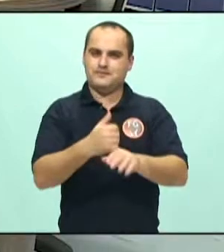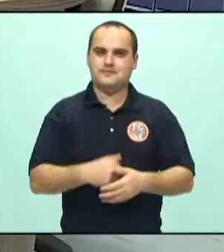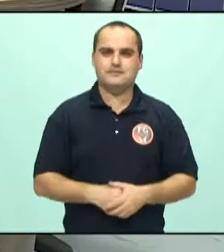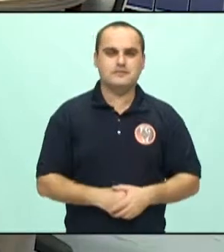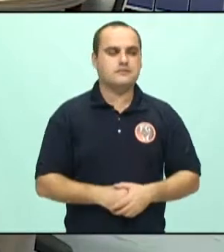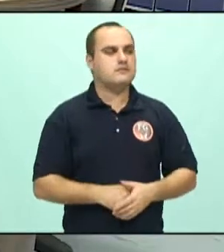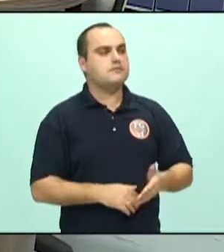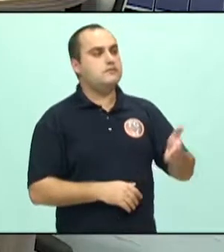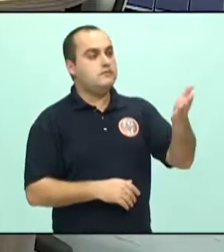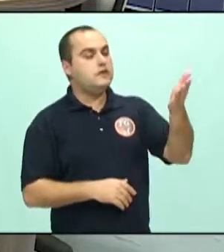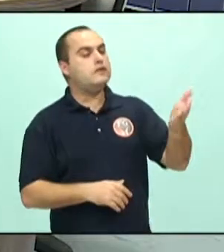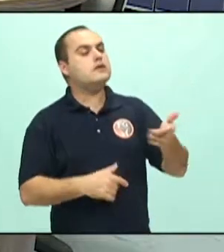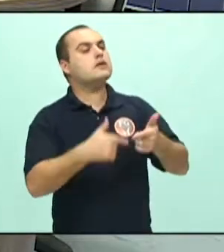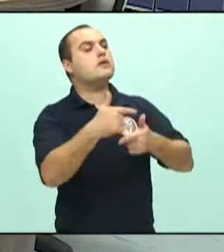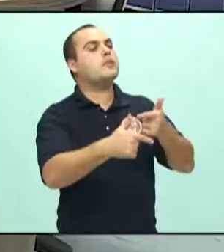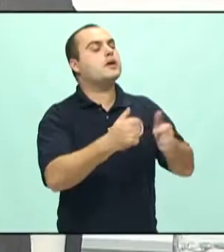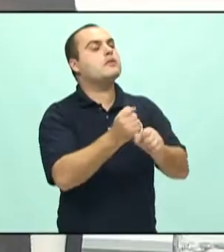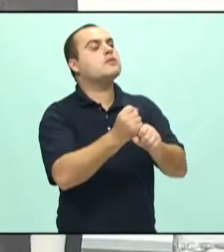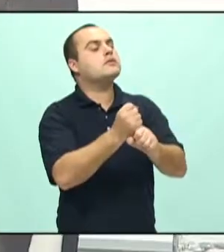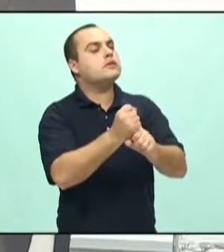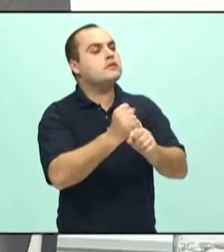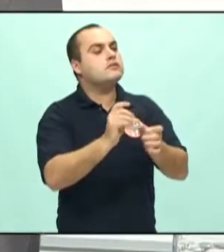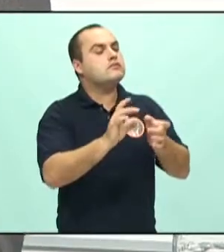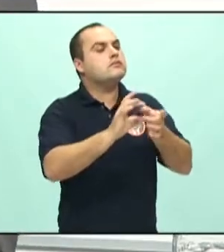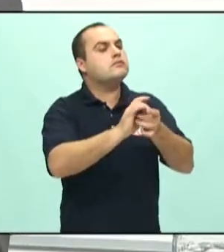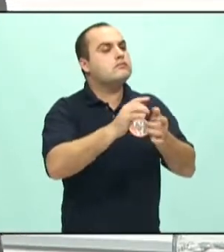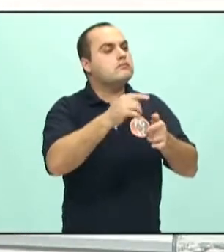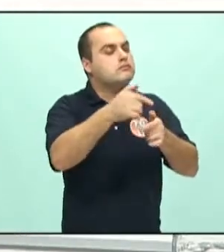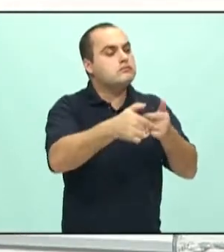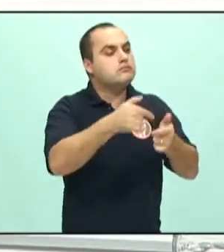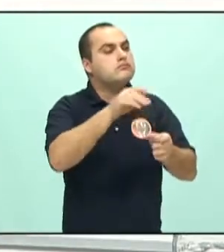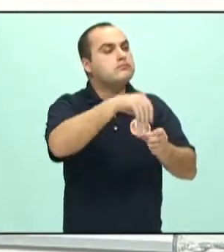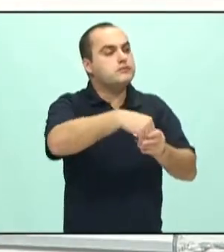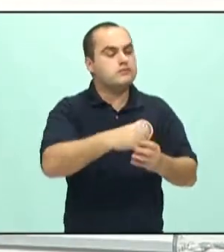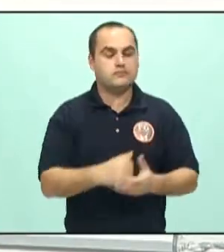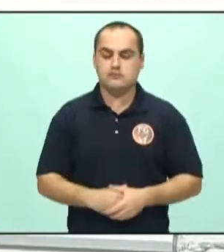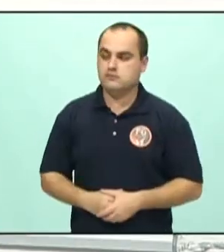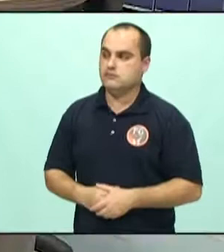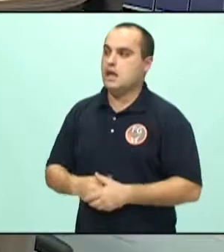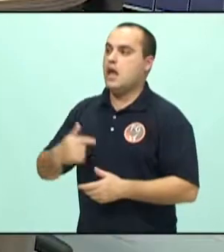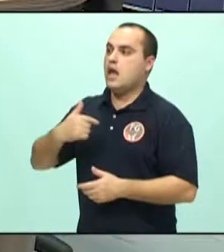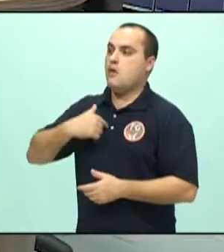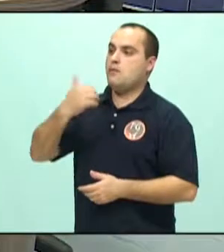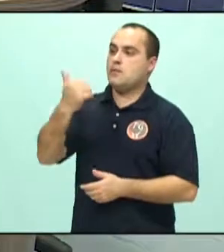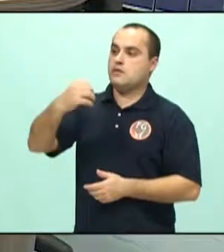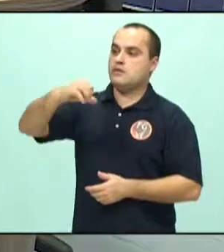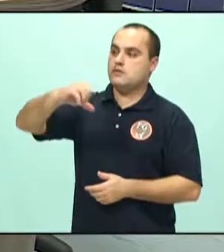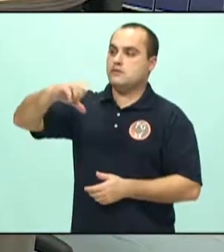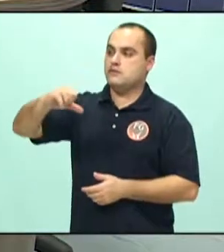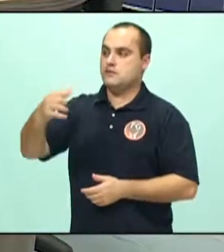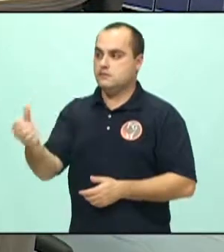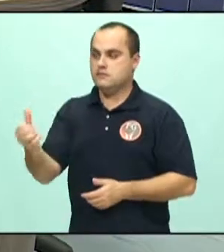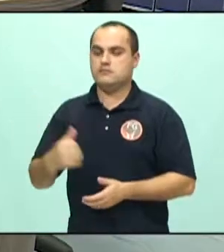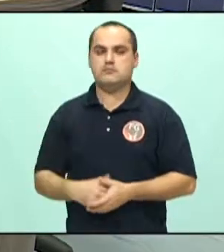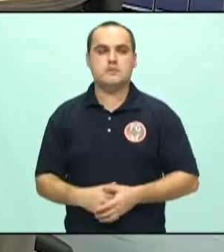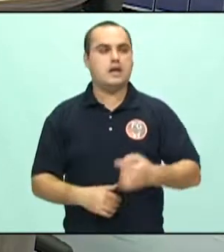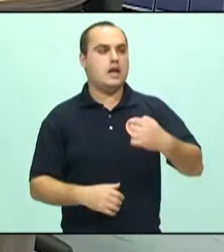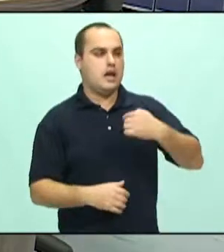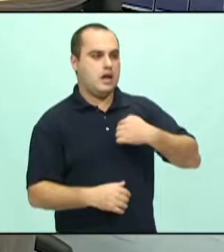anos você está ligado à atividade portuária? Eu entrei em 1996. Você, Hernando? 15 de dezembro de